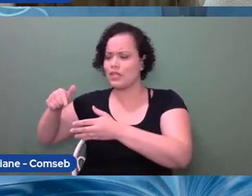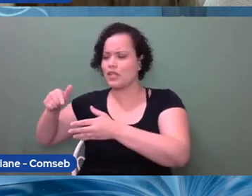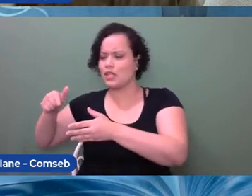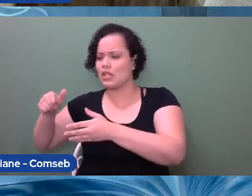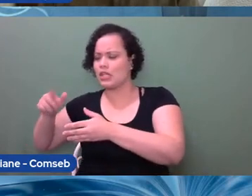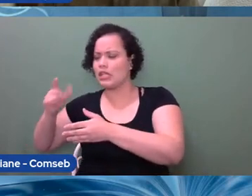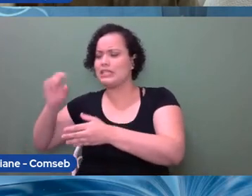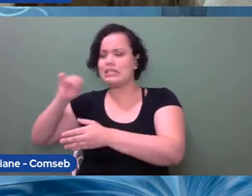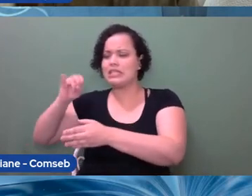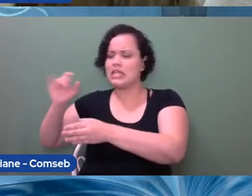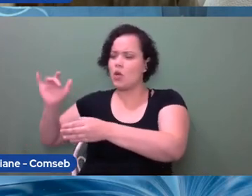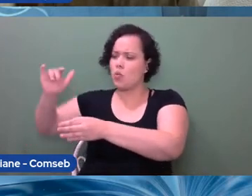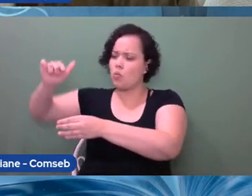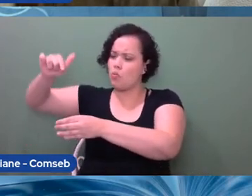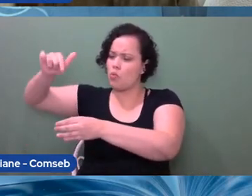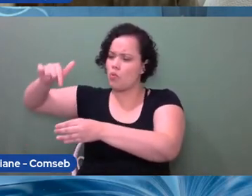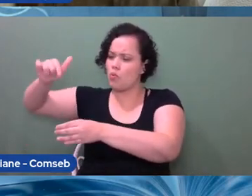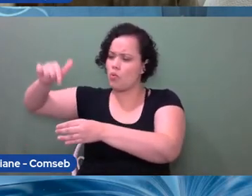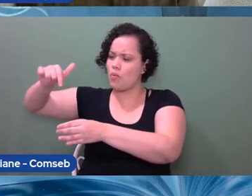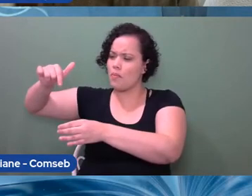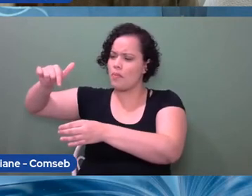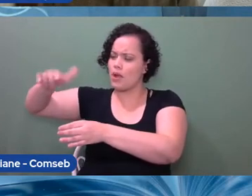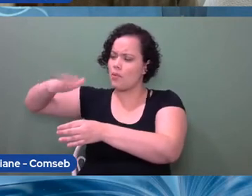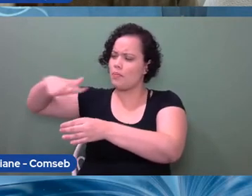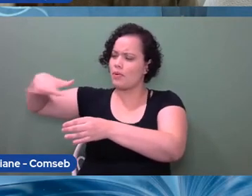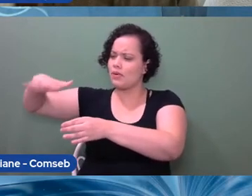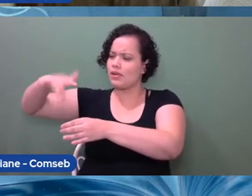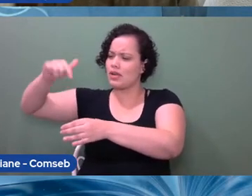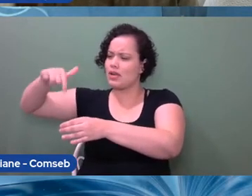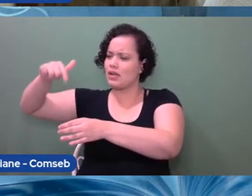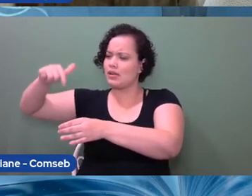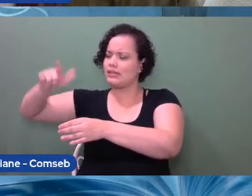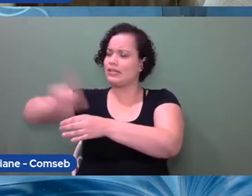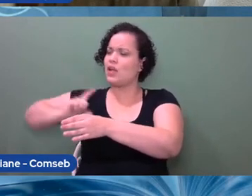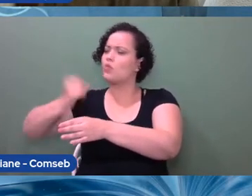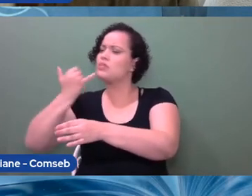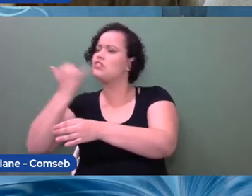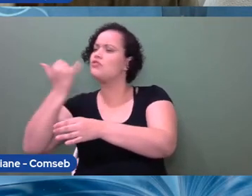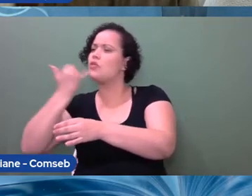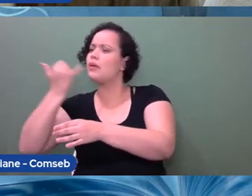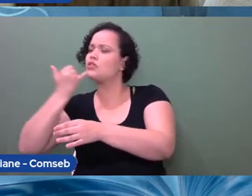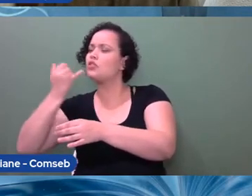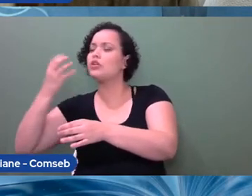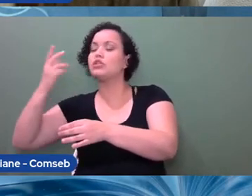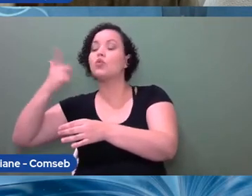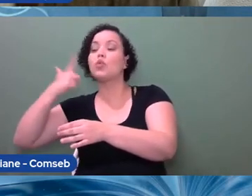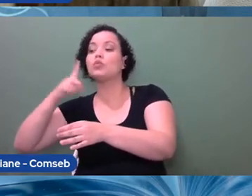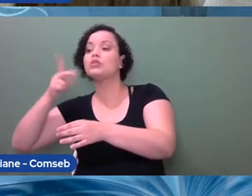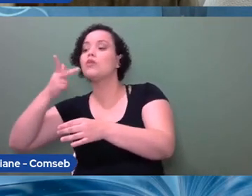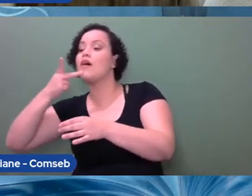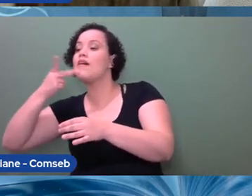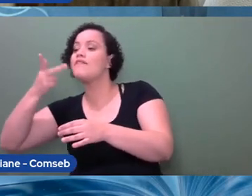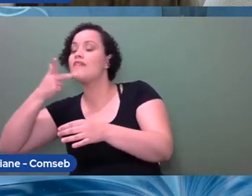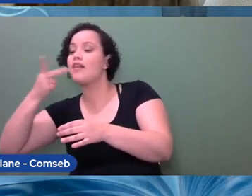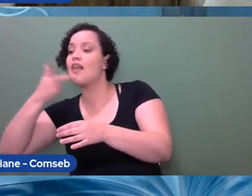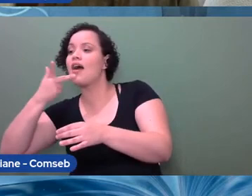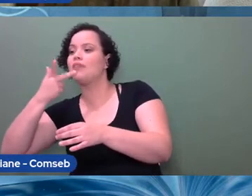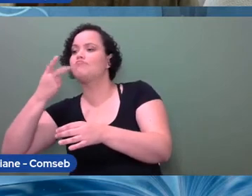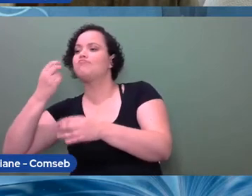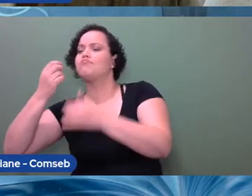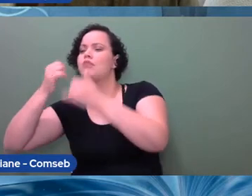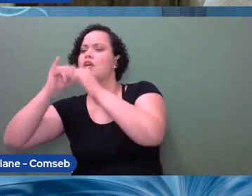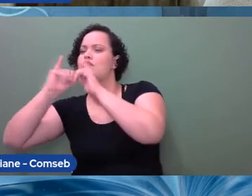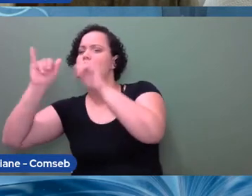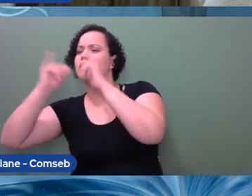cima de uma superfície, ele vai aparecer algumas informações e eu consigo falar, eu consigo transmitir dados